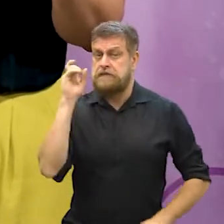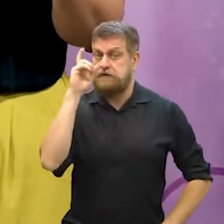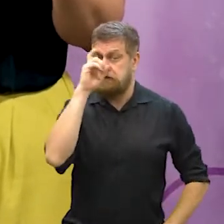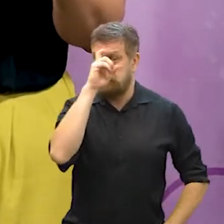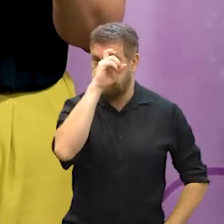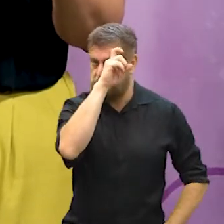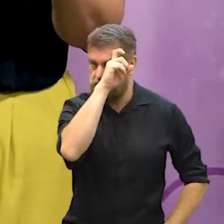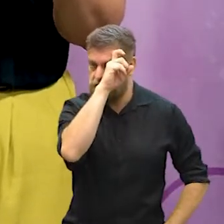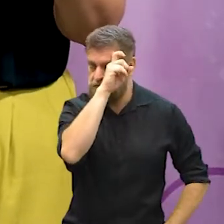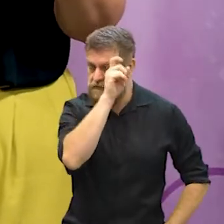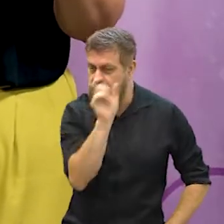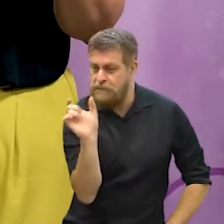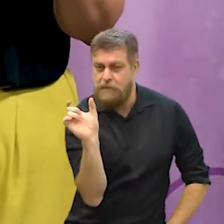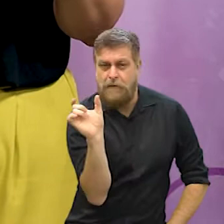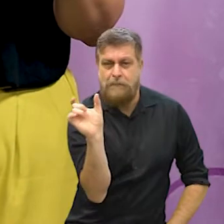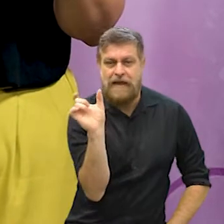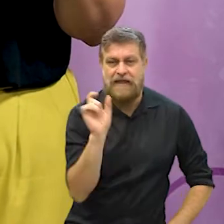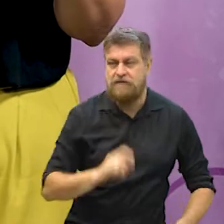difícil de falar, viu?